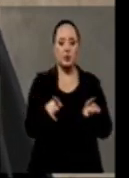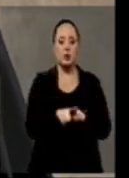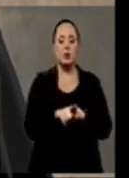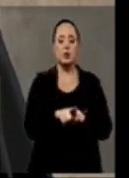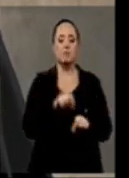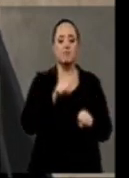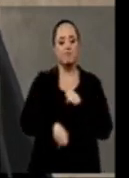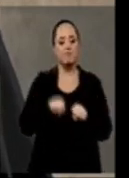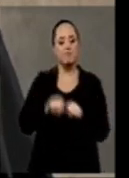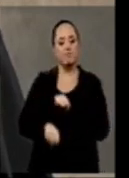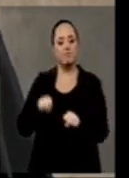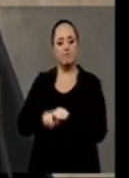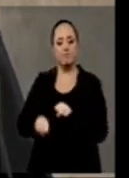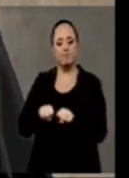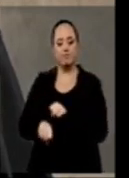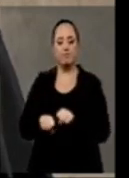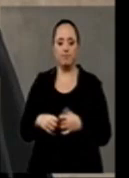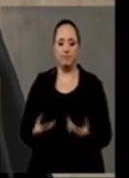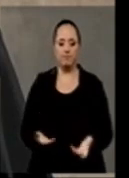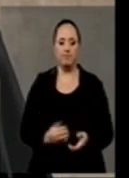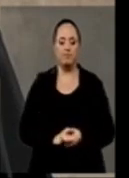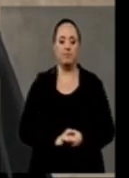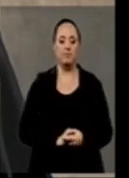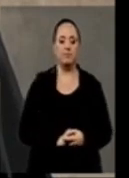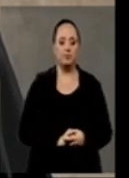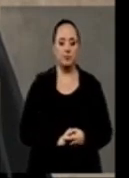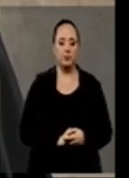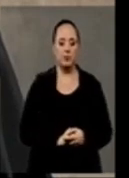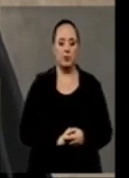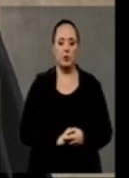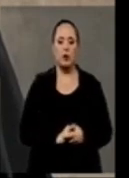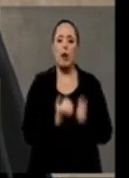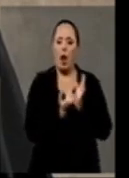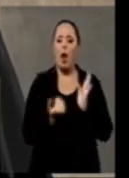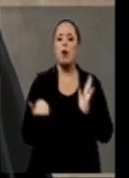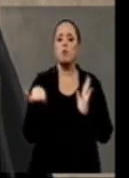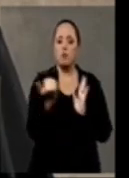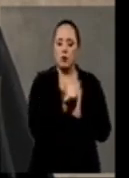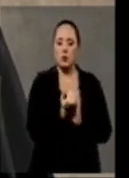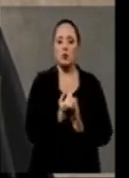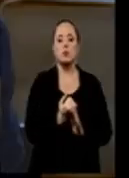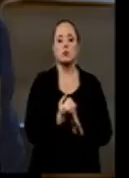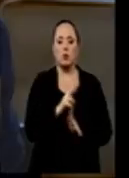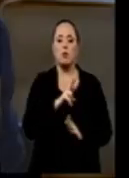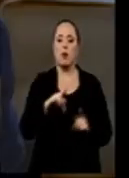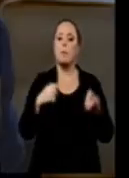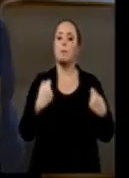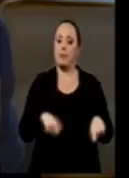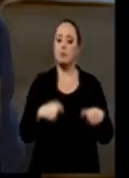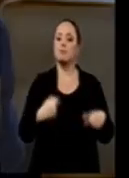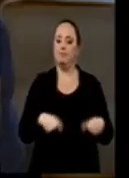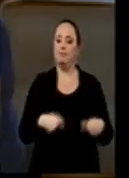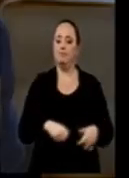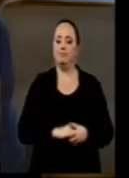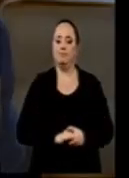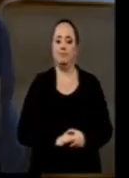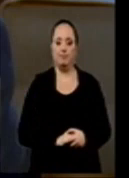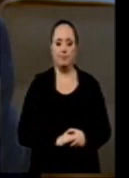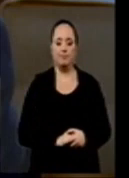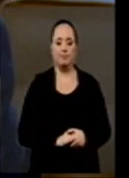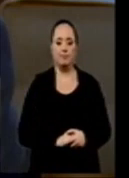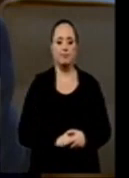que assola o brasil avance os normativos serão também necessários para